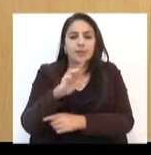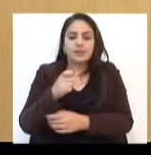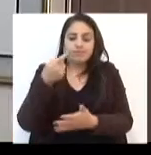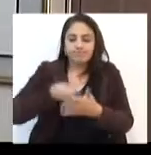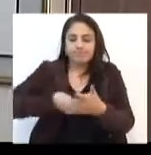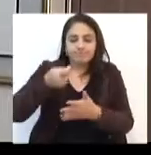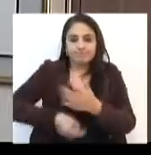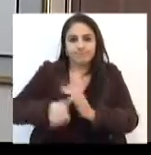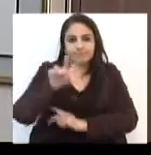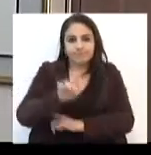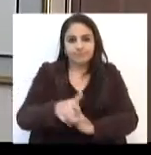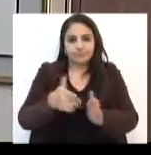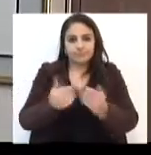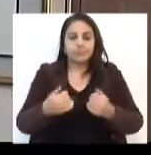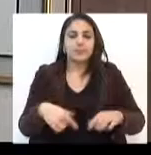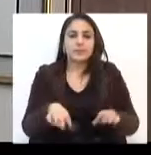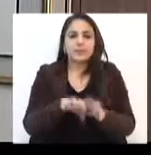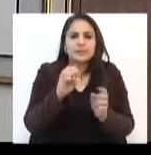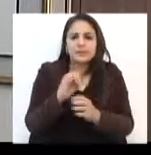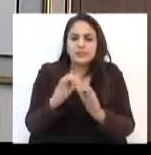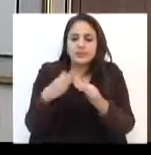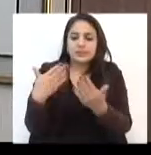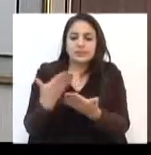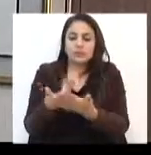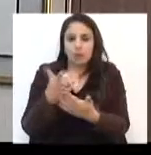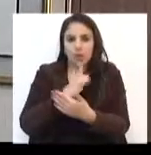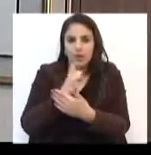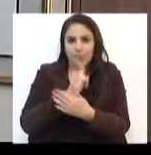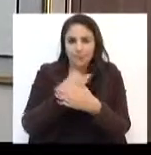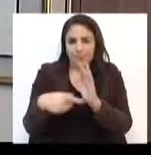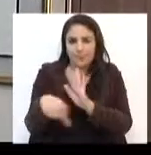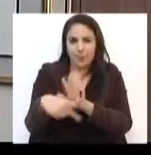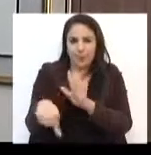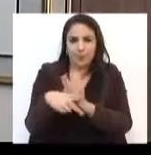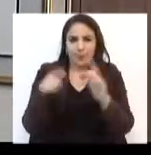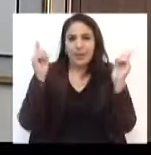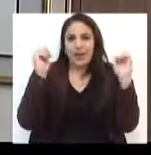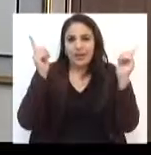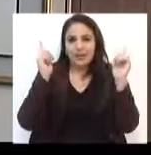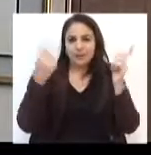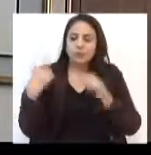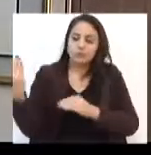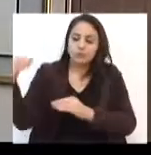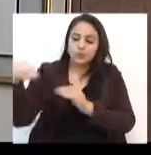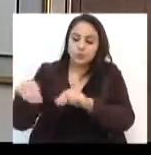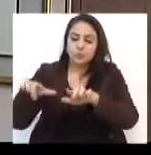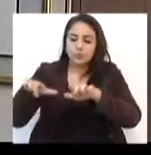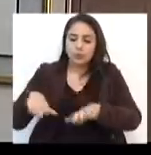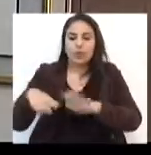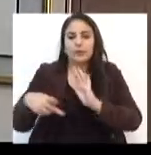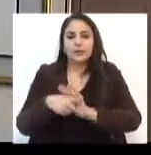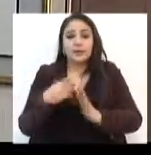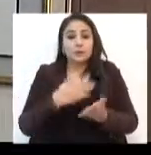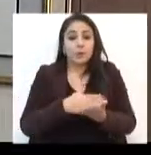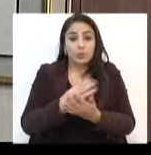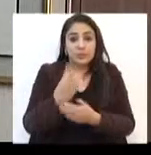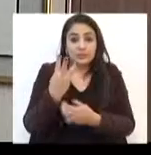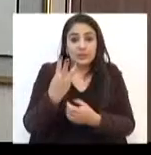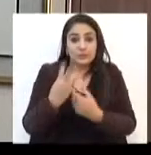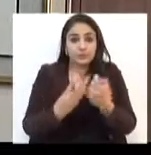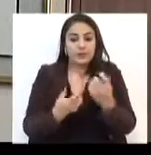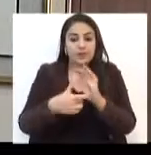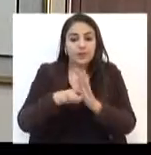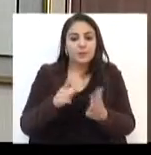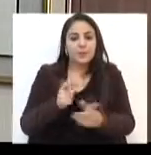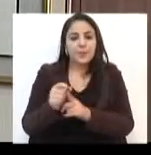pedido. As escolas de samba tivessem lá os seus galpões, porque hoje elas têm que, no Carnaval, começam a lidar o Carnaval 3, 4 meses antes, elas têm que